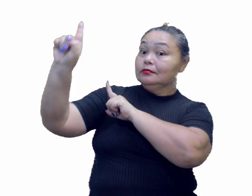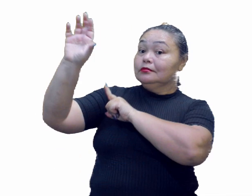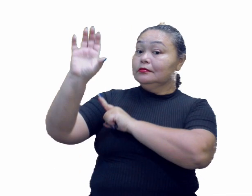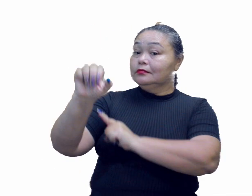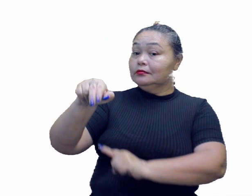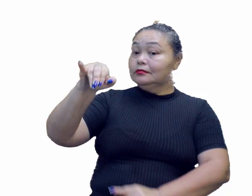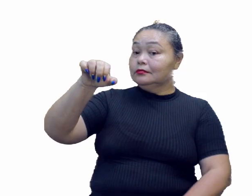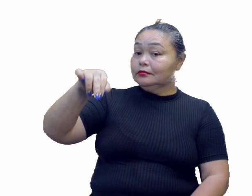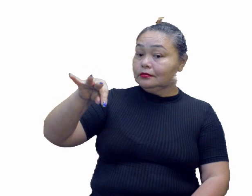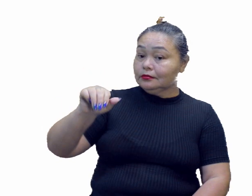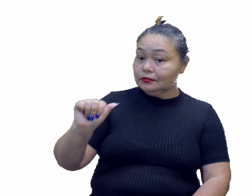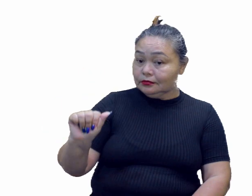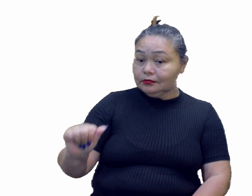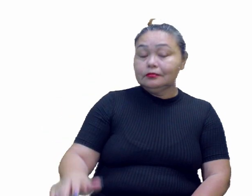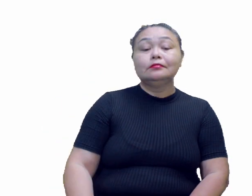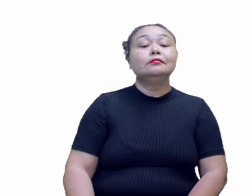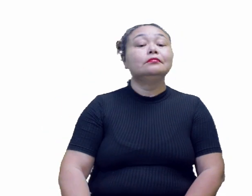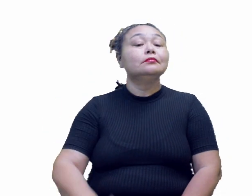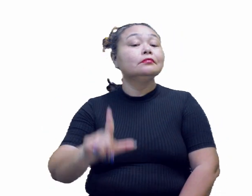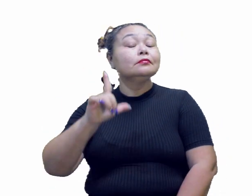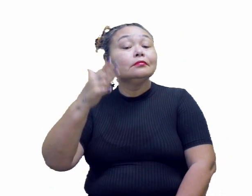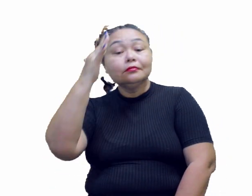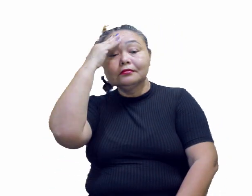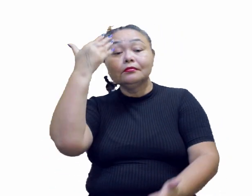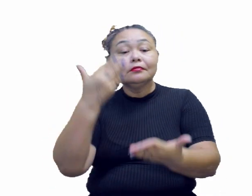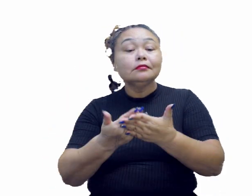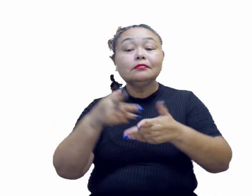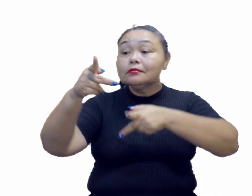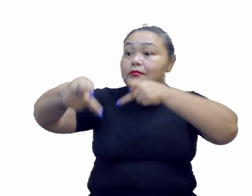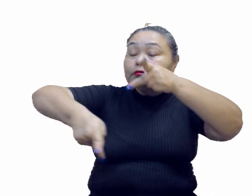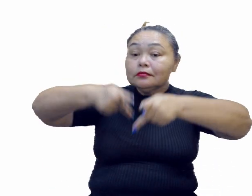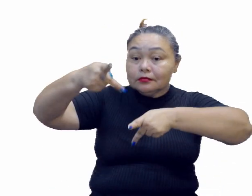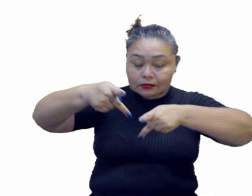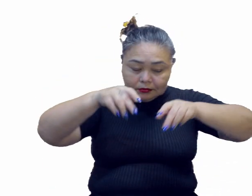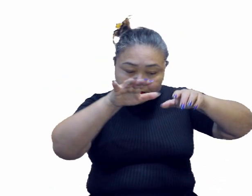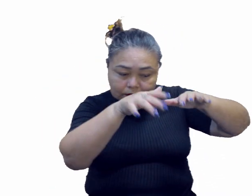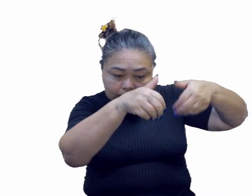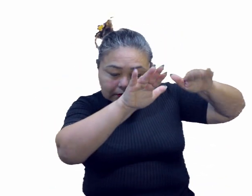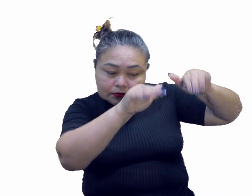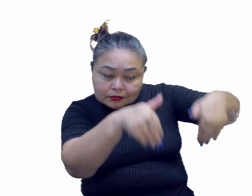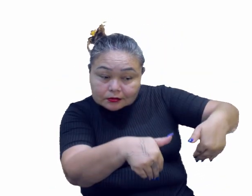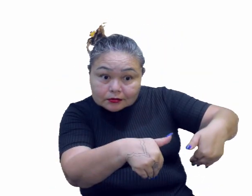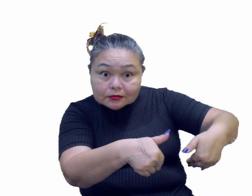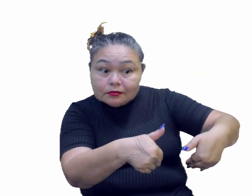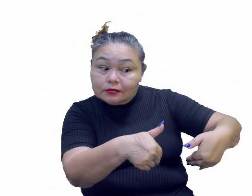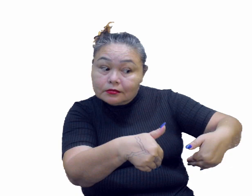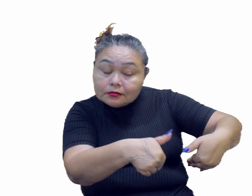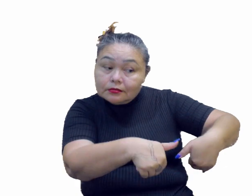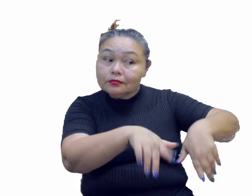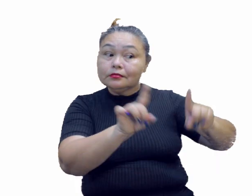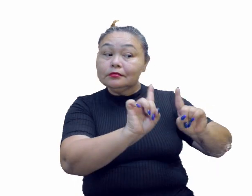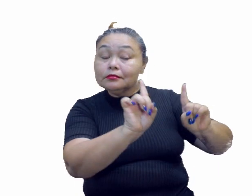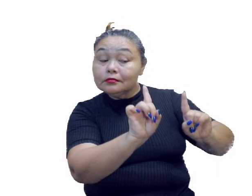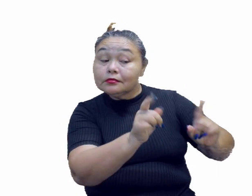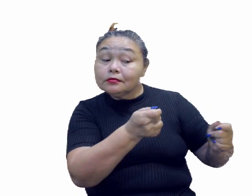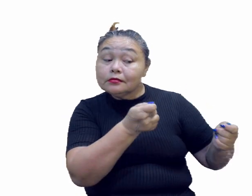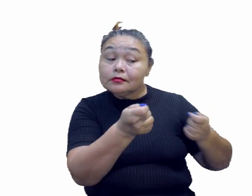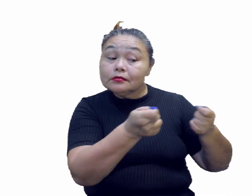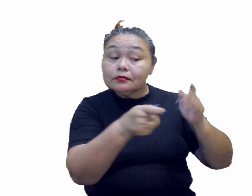Anticolonialismo, digo. Eles defendiam que os povos colonizados deveriam controlar seu próprio